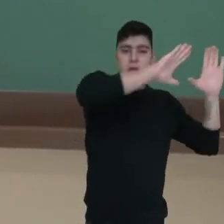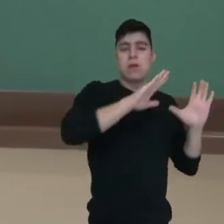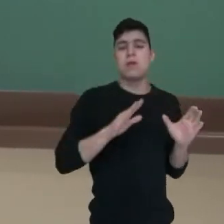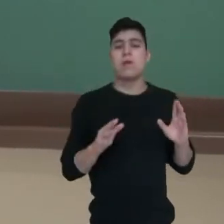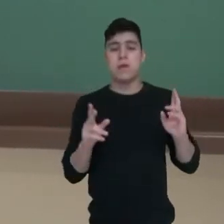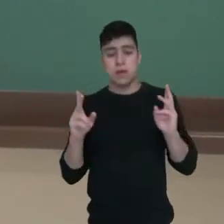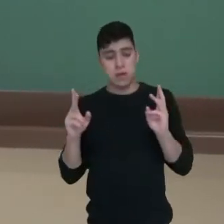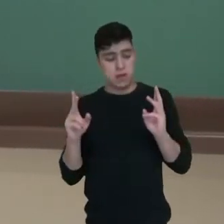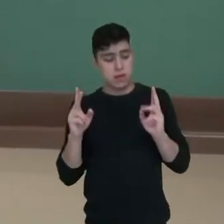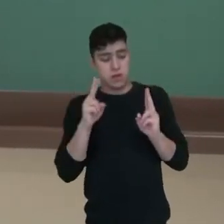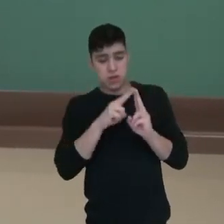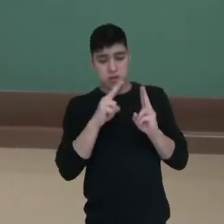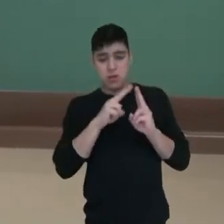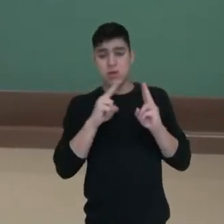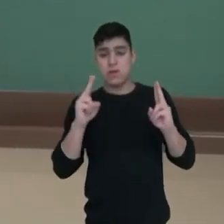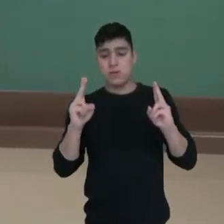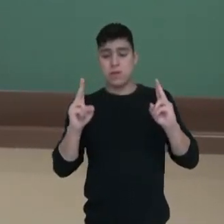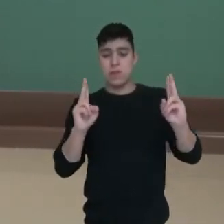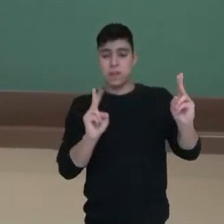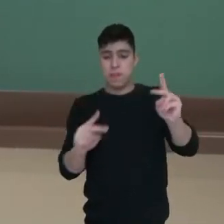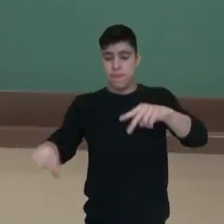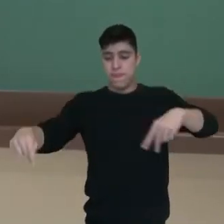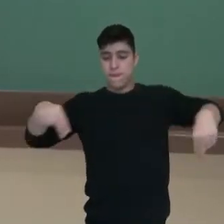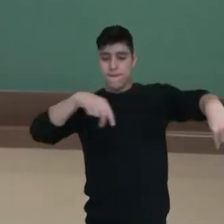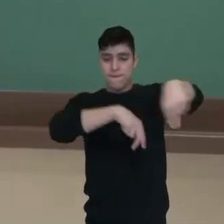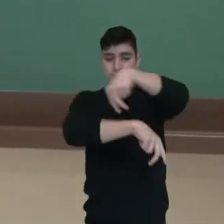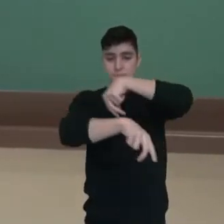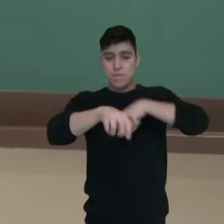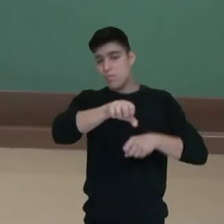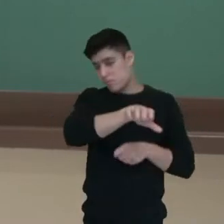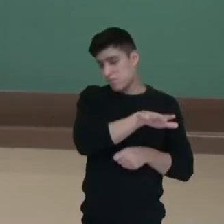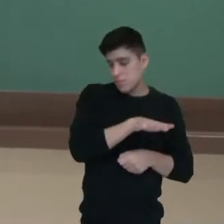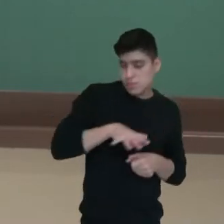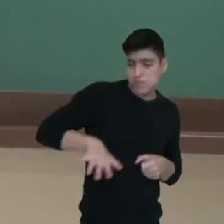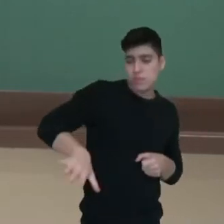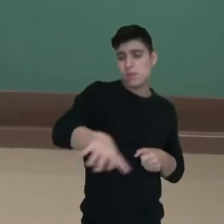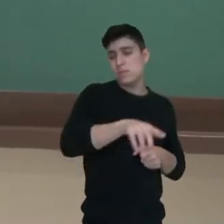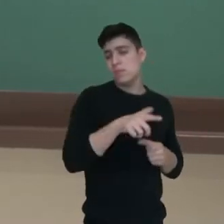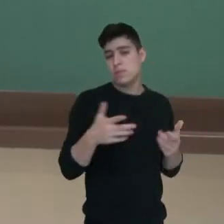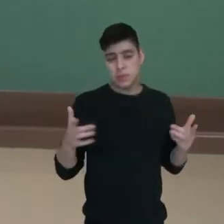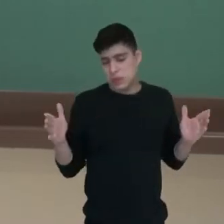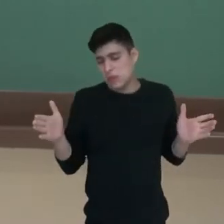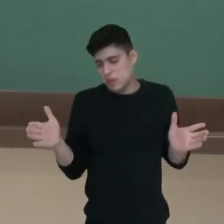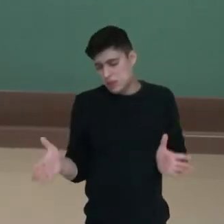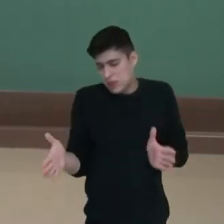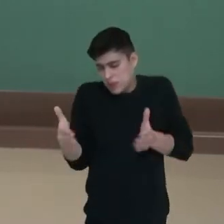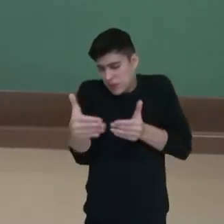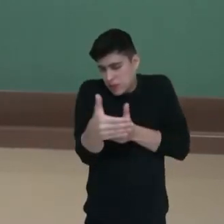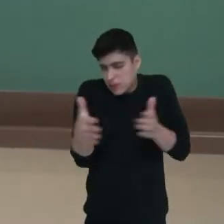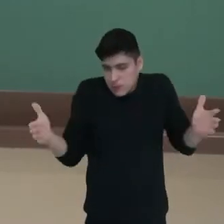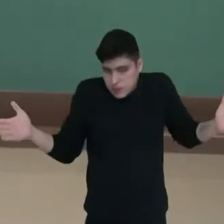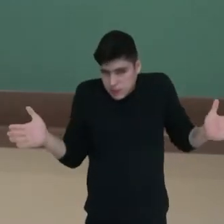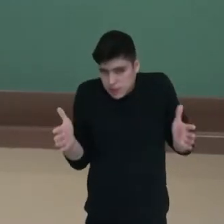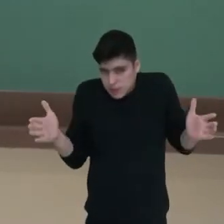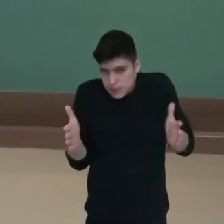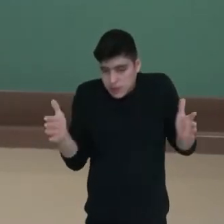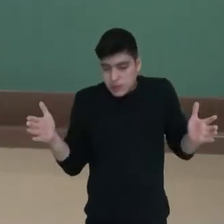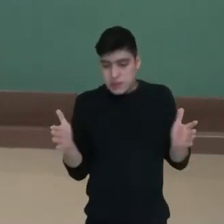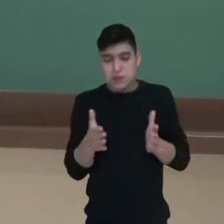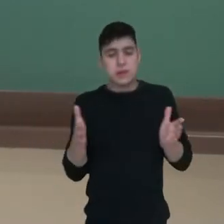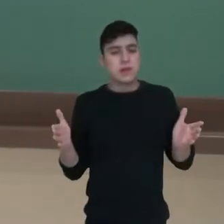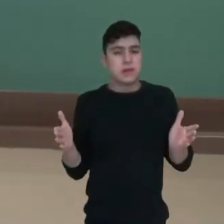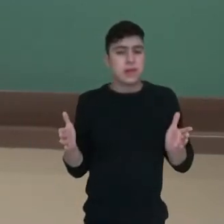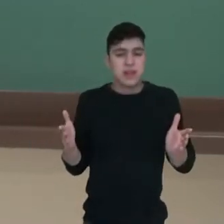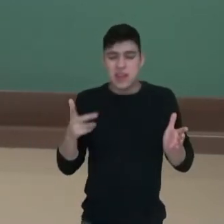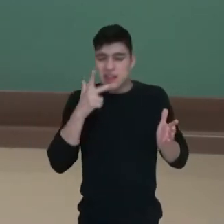para jogar no campo. Então a gente criaria espaços reduzidos, várias, como se fosse